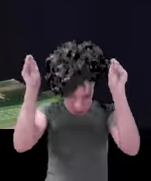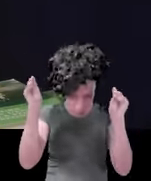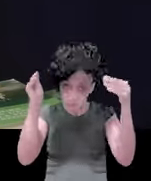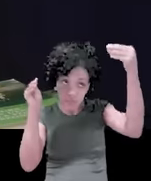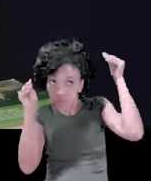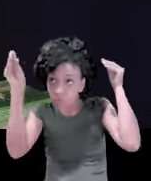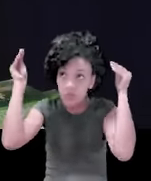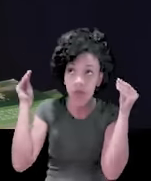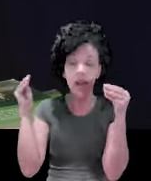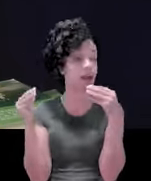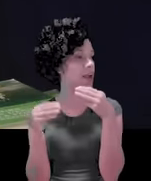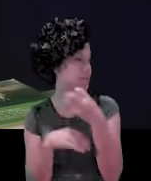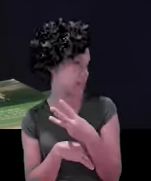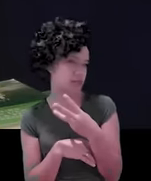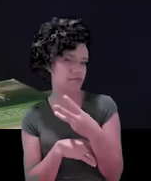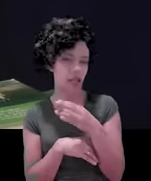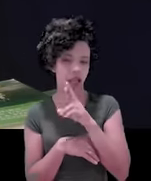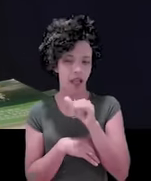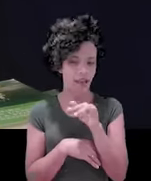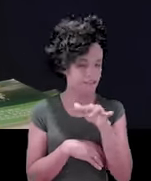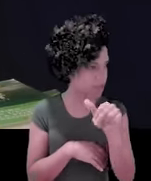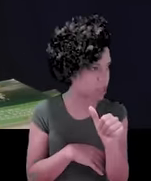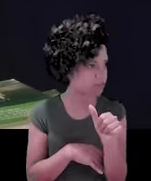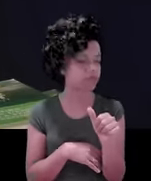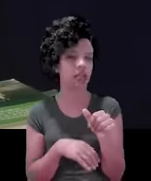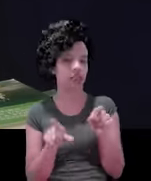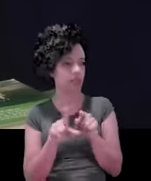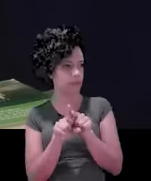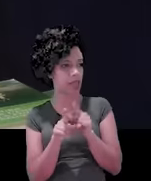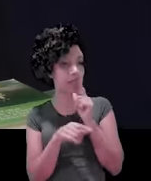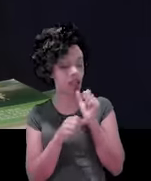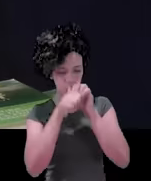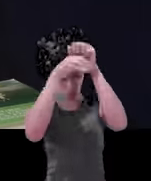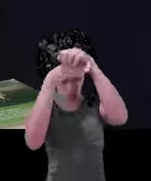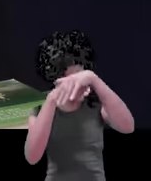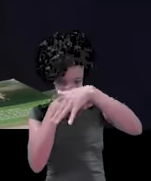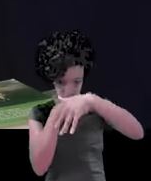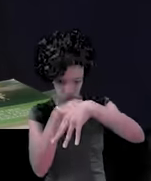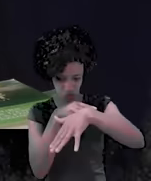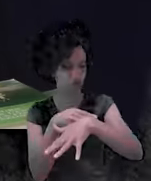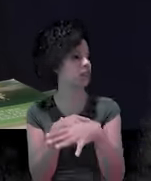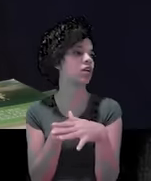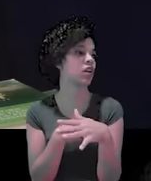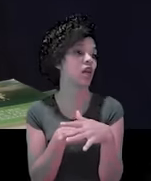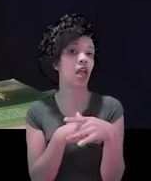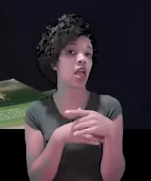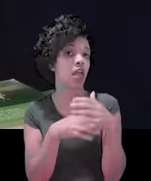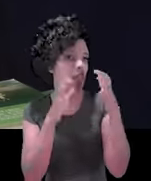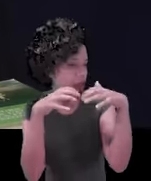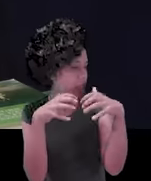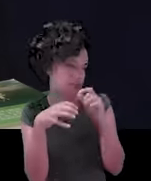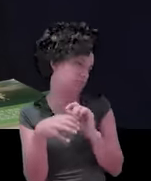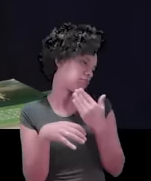botava por cima pegava três sacos de ráfia E aí em cima também que aí água pegava escorri para bananeira e para me